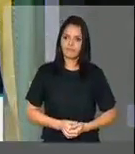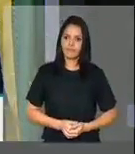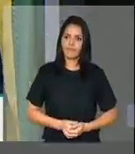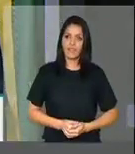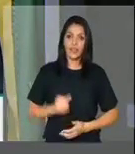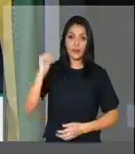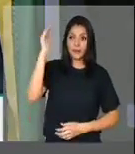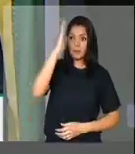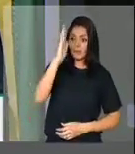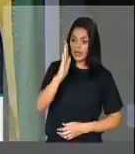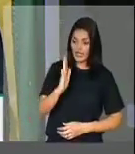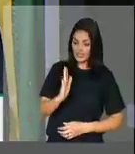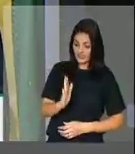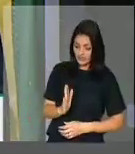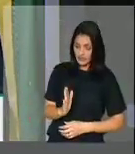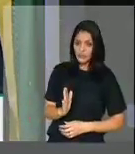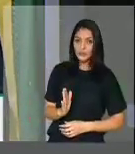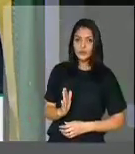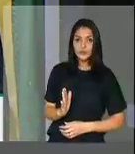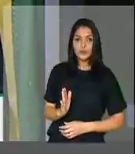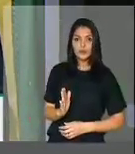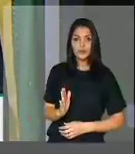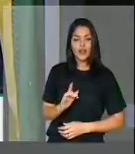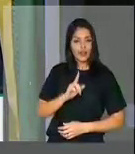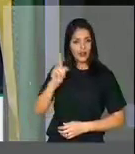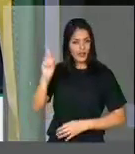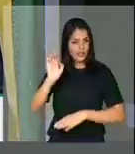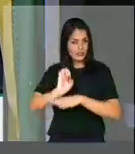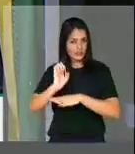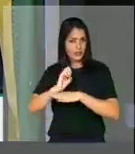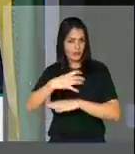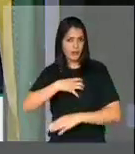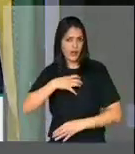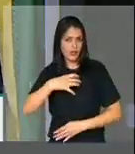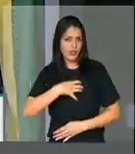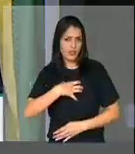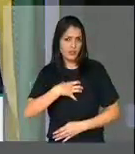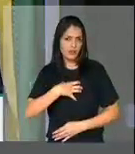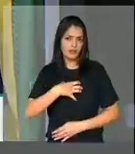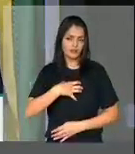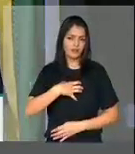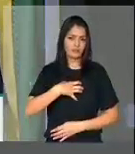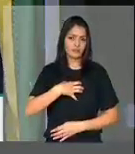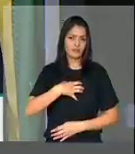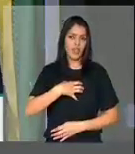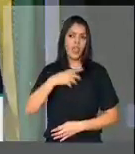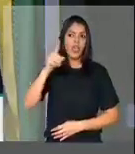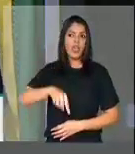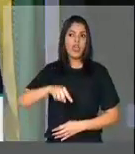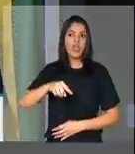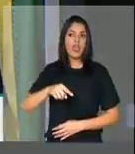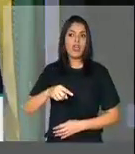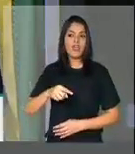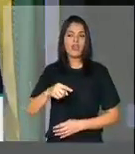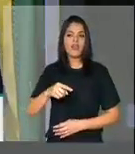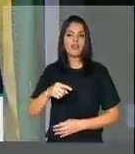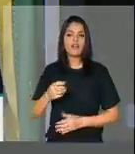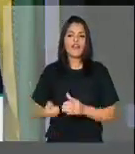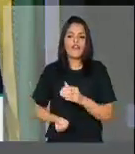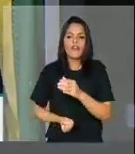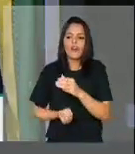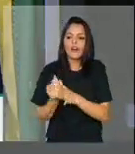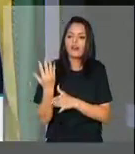suas raízes na sua Bahia, Luiz Eduardo Magalhães Filho, é um país que nasceu do